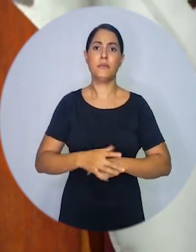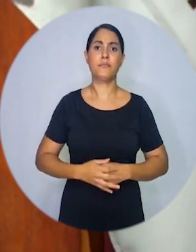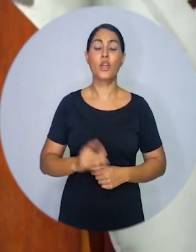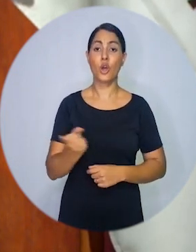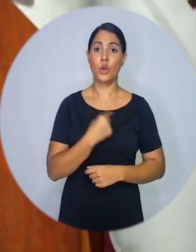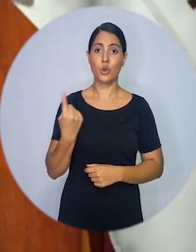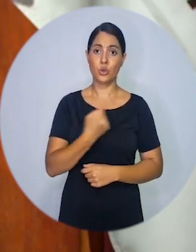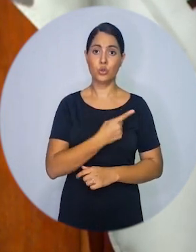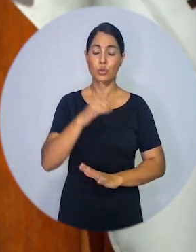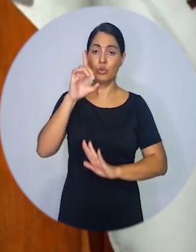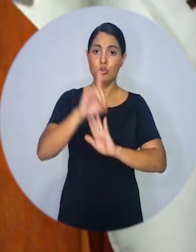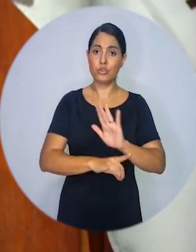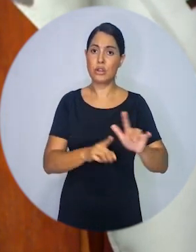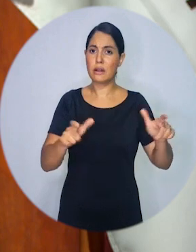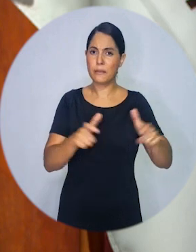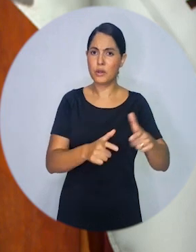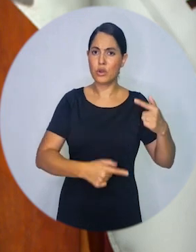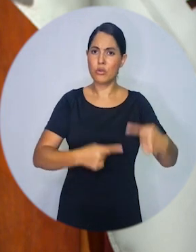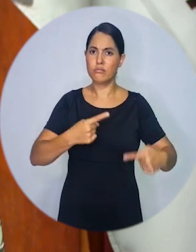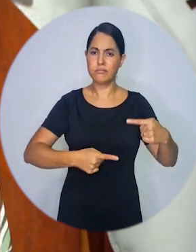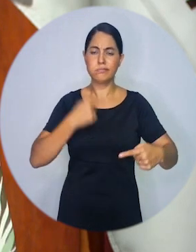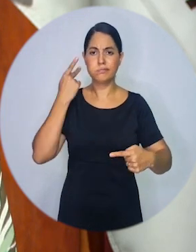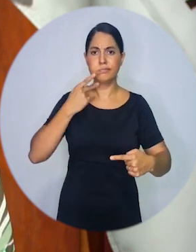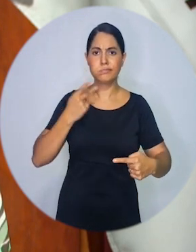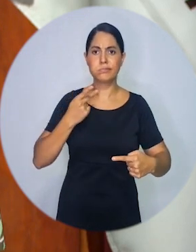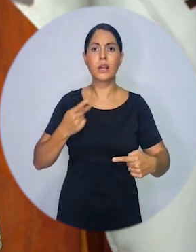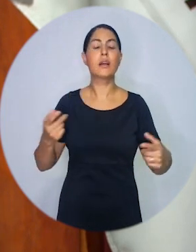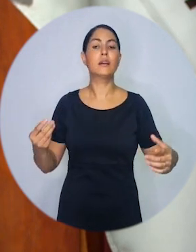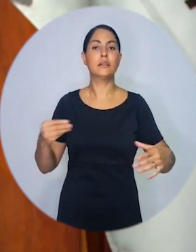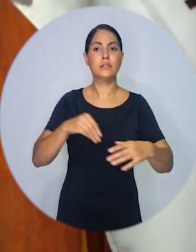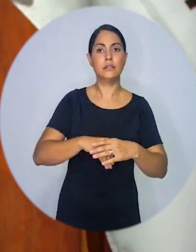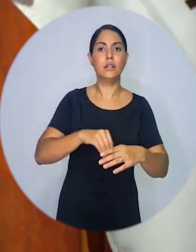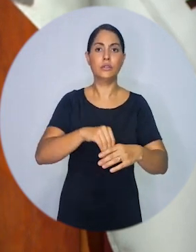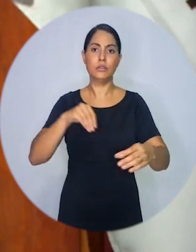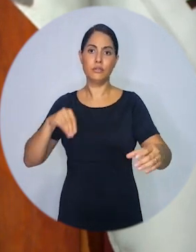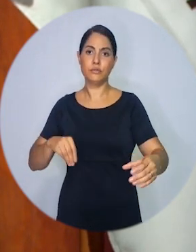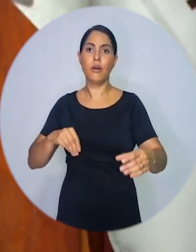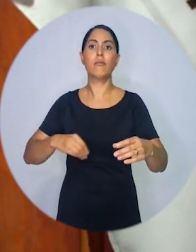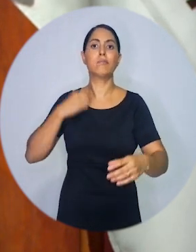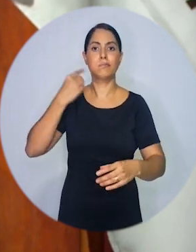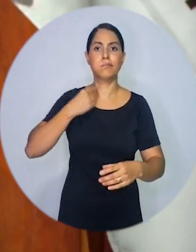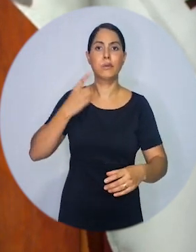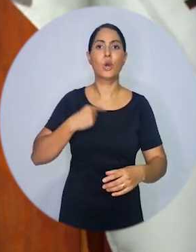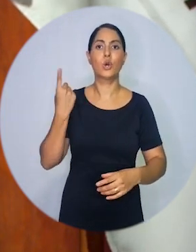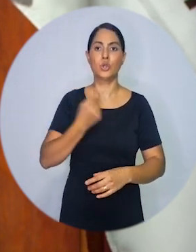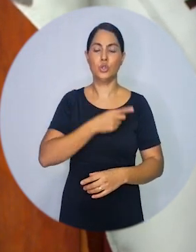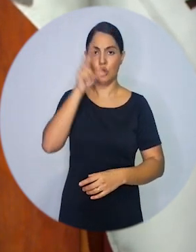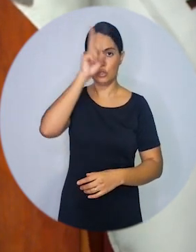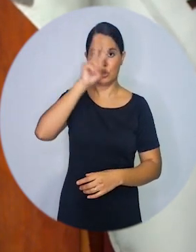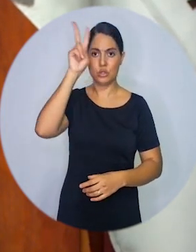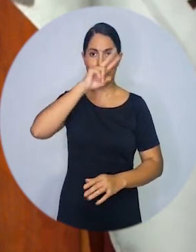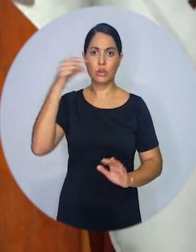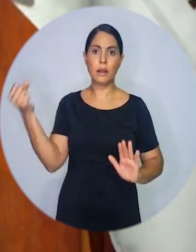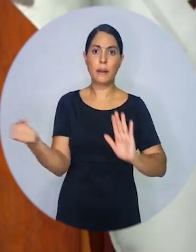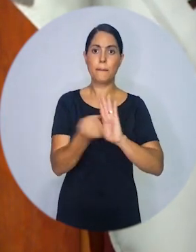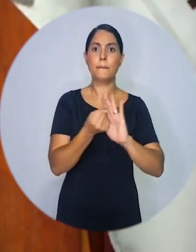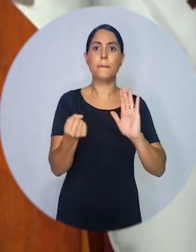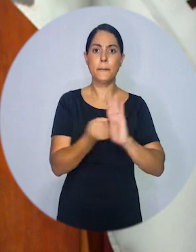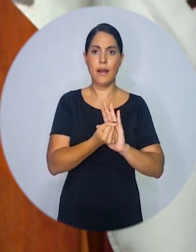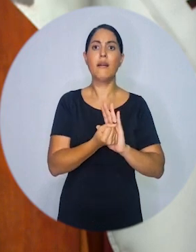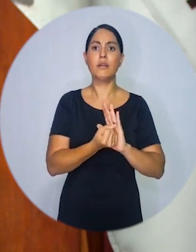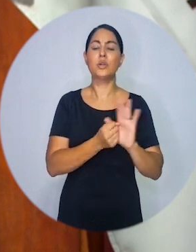territórios. Devemos seguir comprometidos com o direito das minorias políticas dentro e fora da advocacia. É nosso dever histórico,